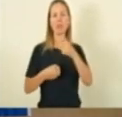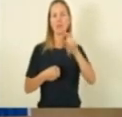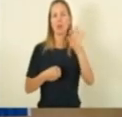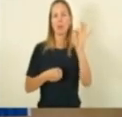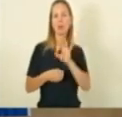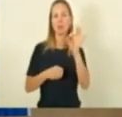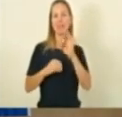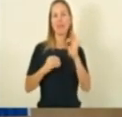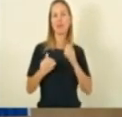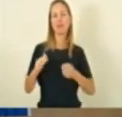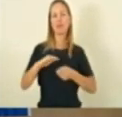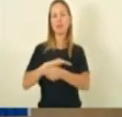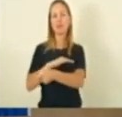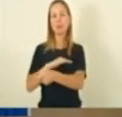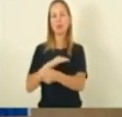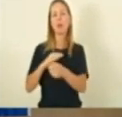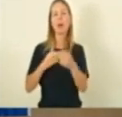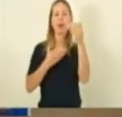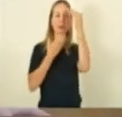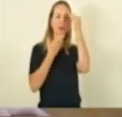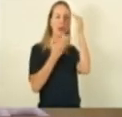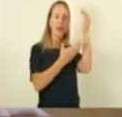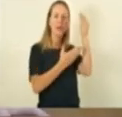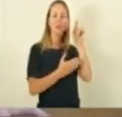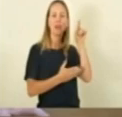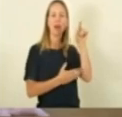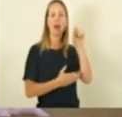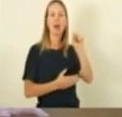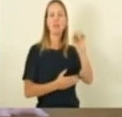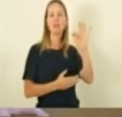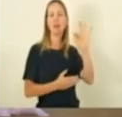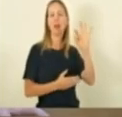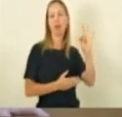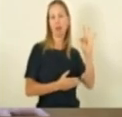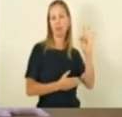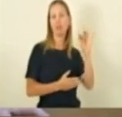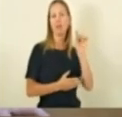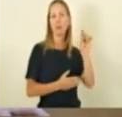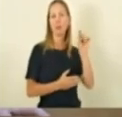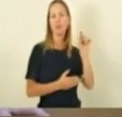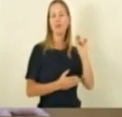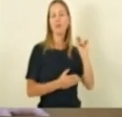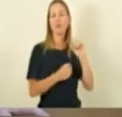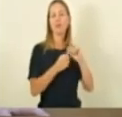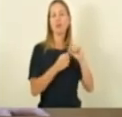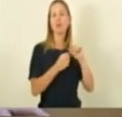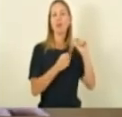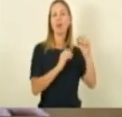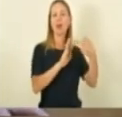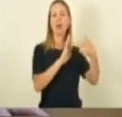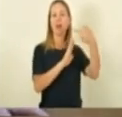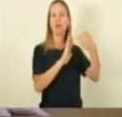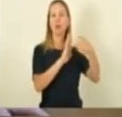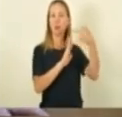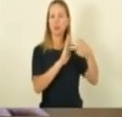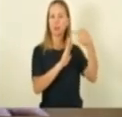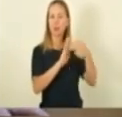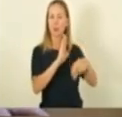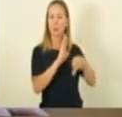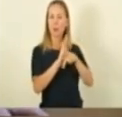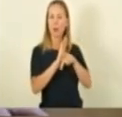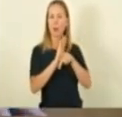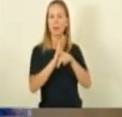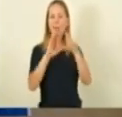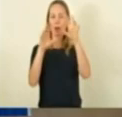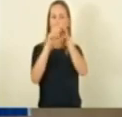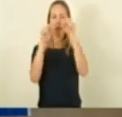graças ao fato do STF ter derrubado uma resolução que o Tribunal de Contas